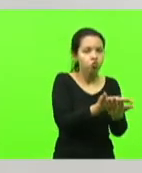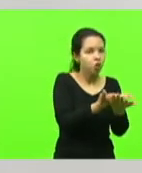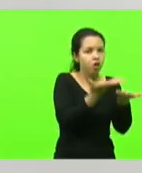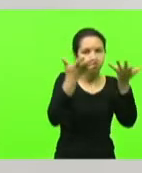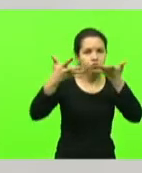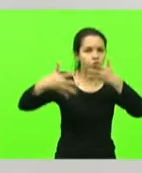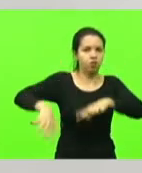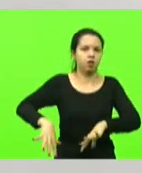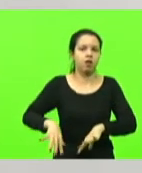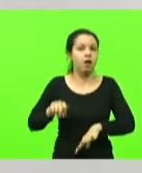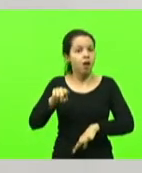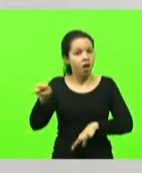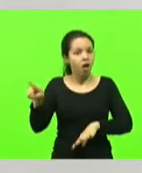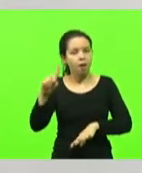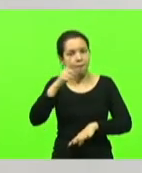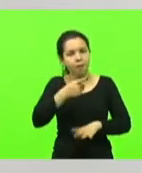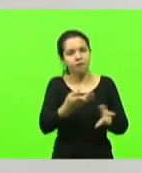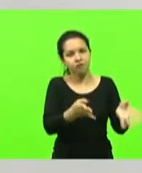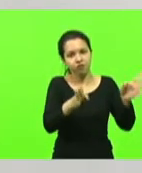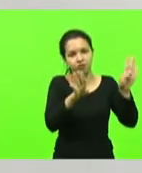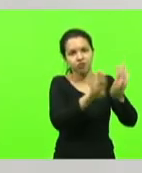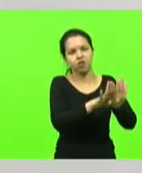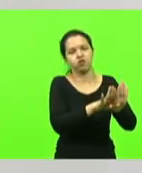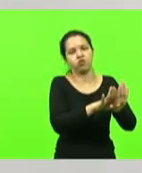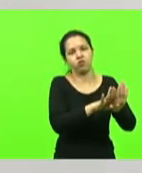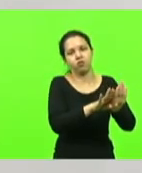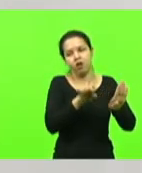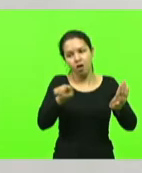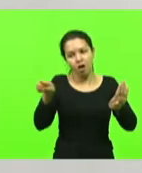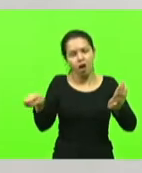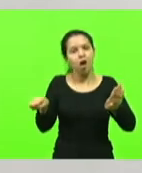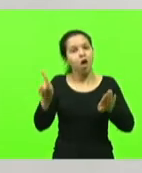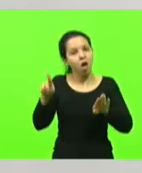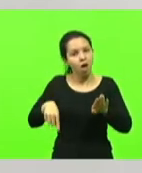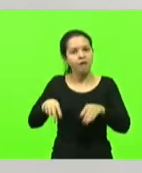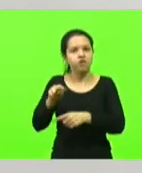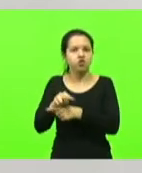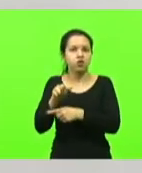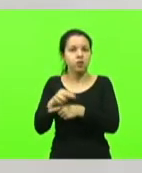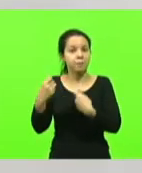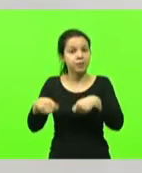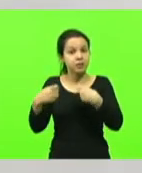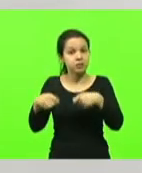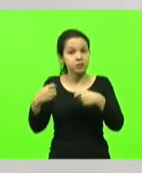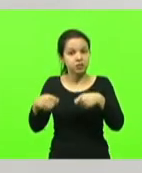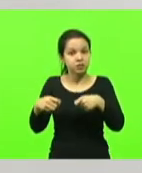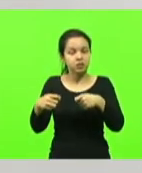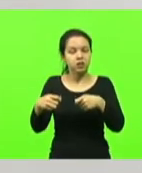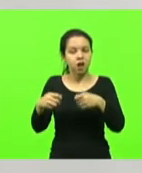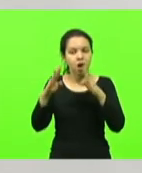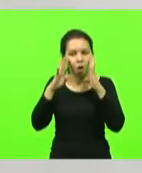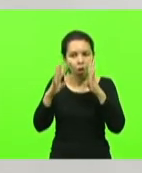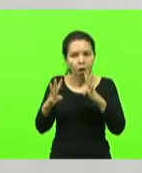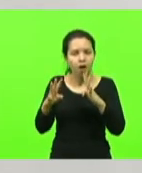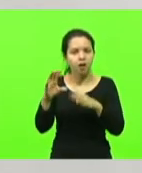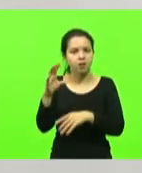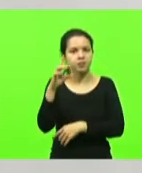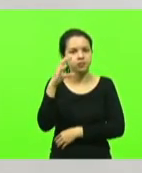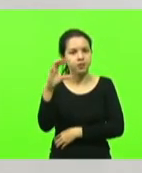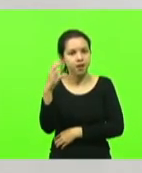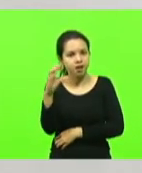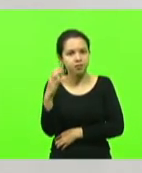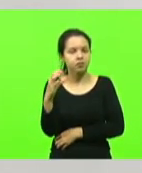fecham, apesar de ser uma vigilância que deveria olhar para a ciência, pelo contrário, fecham os olhos em nome